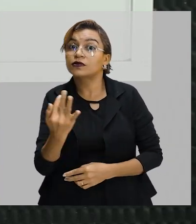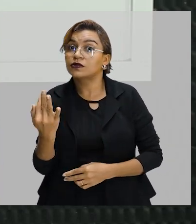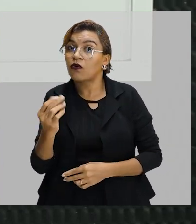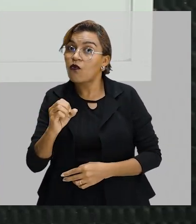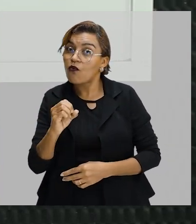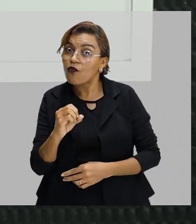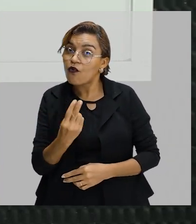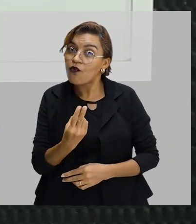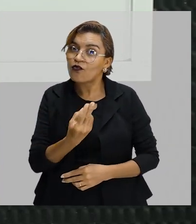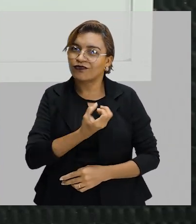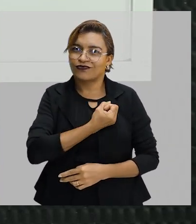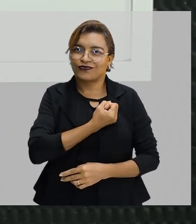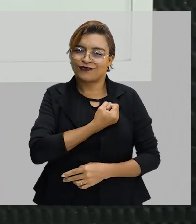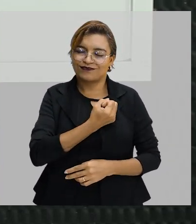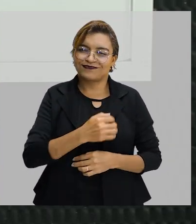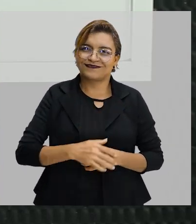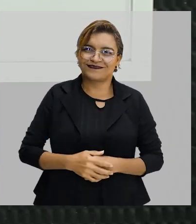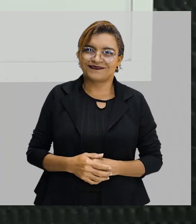número, né?